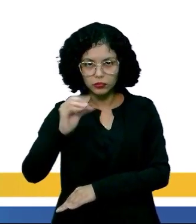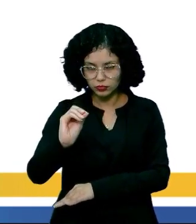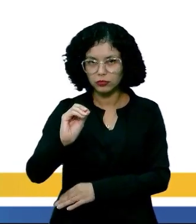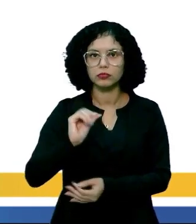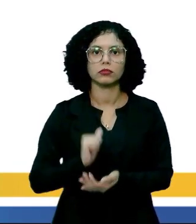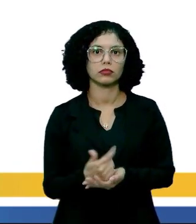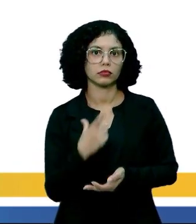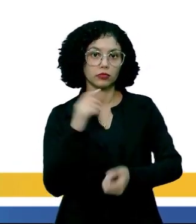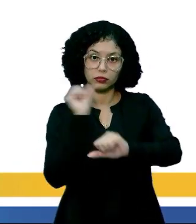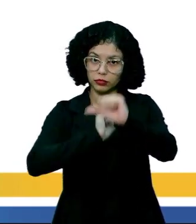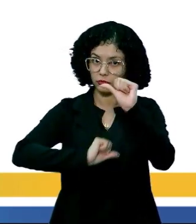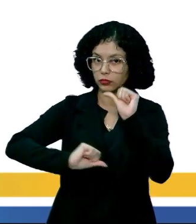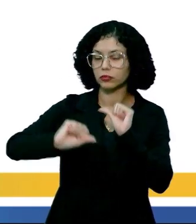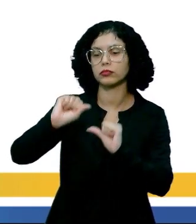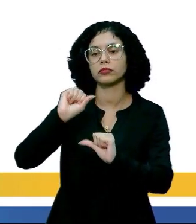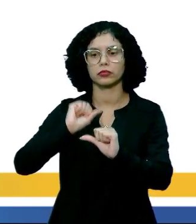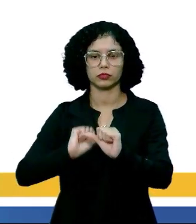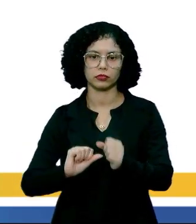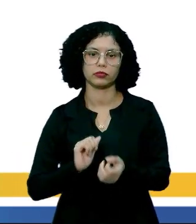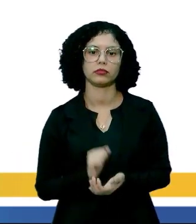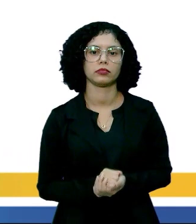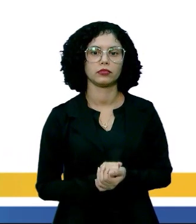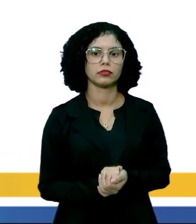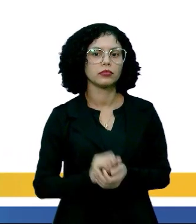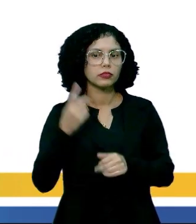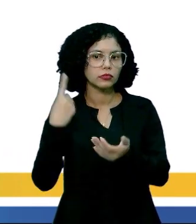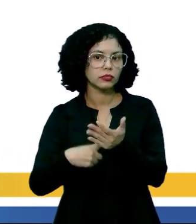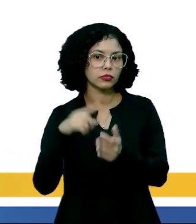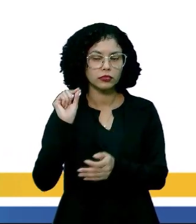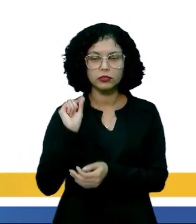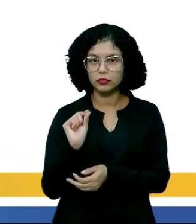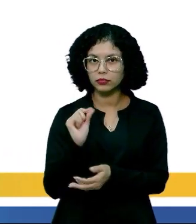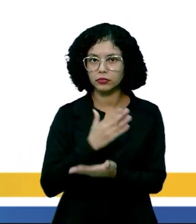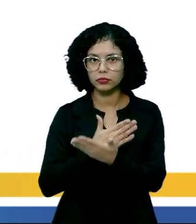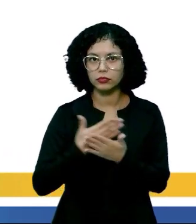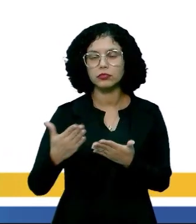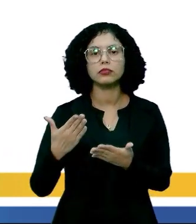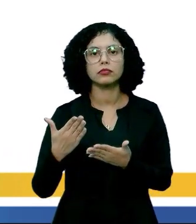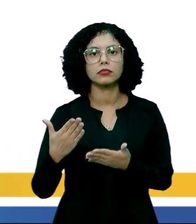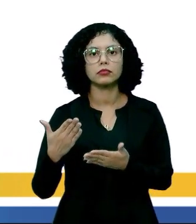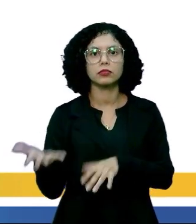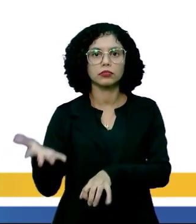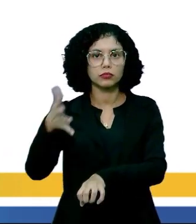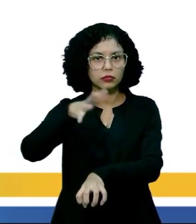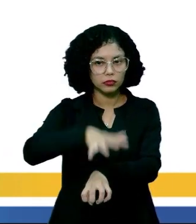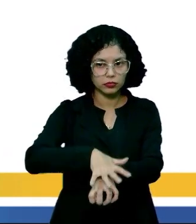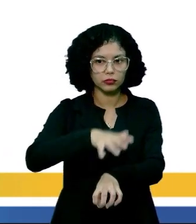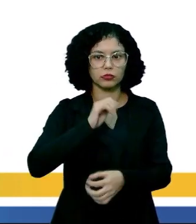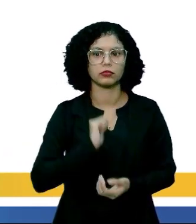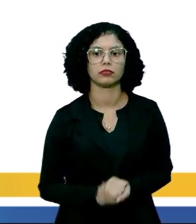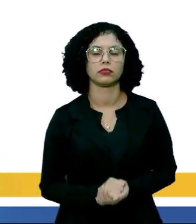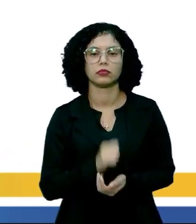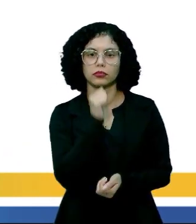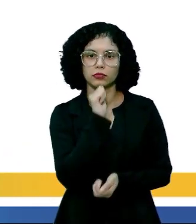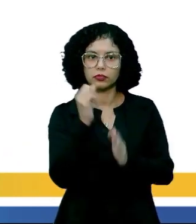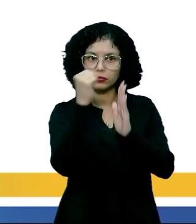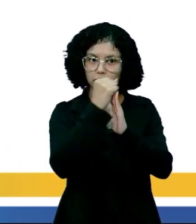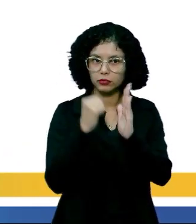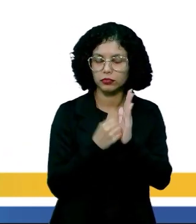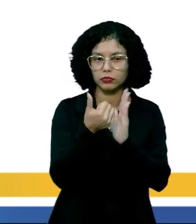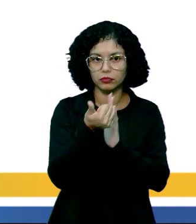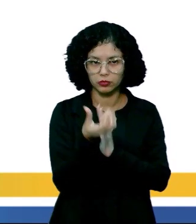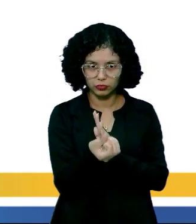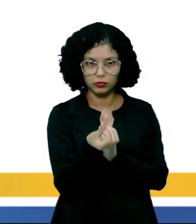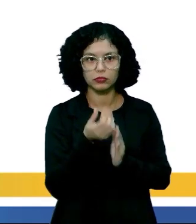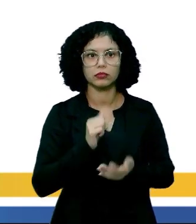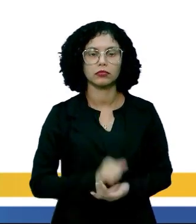antes disso haviam trocas, né? Então vamos considerar ali o início da colonização. Então, século XVI,